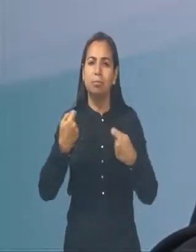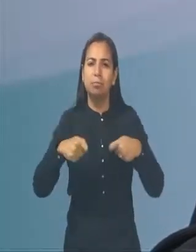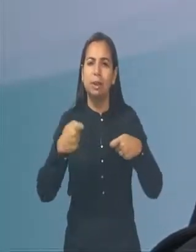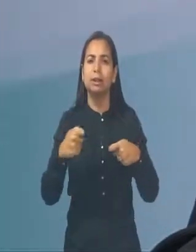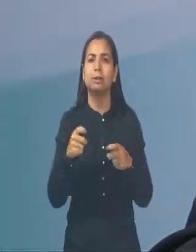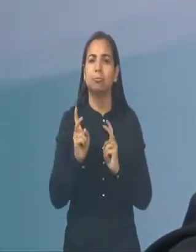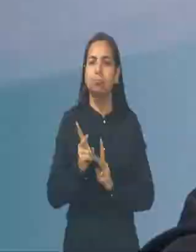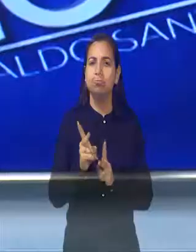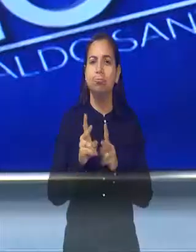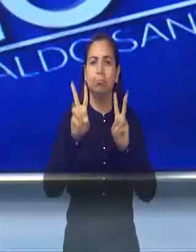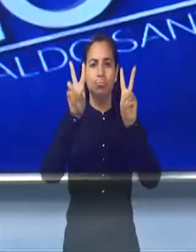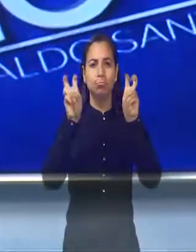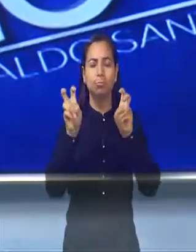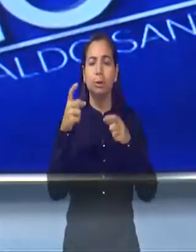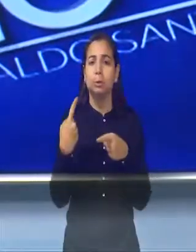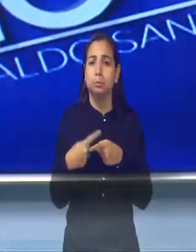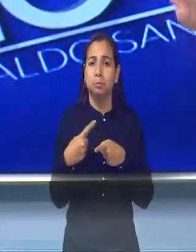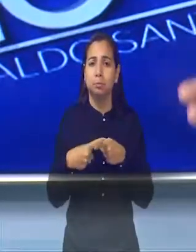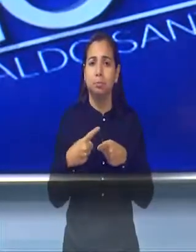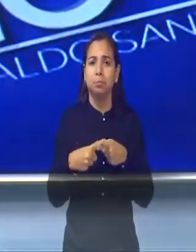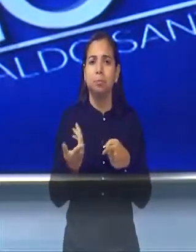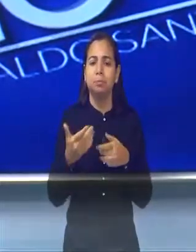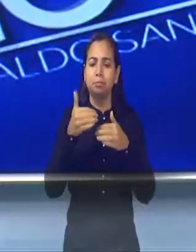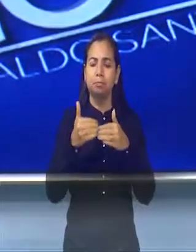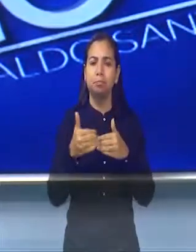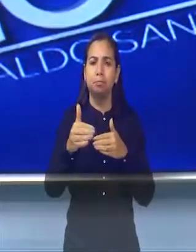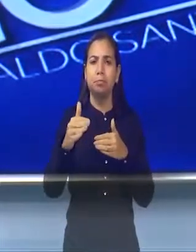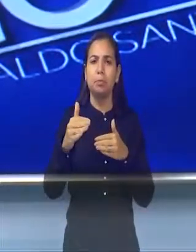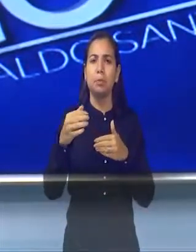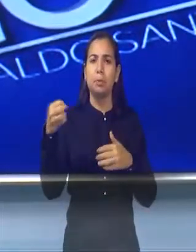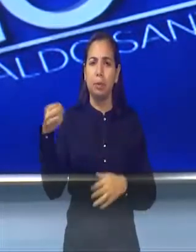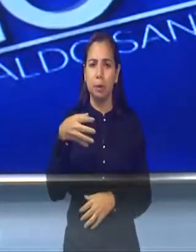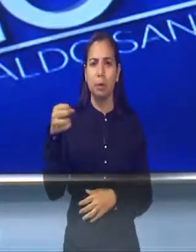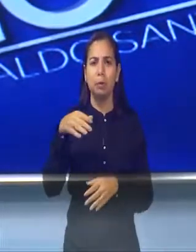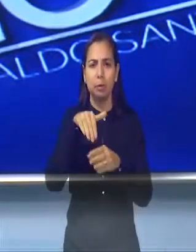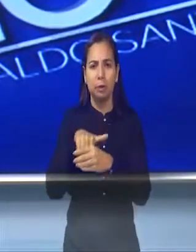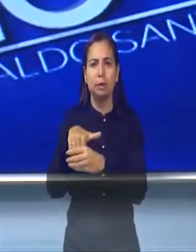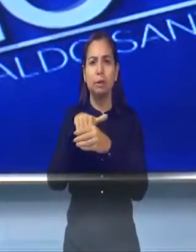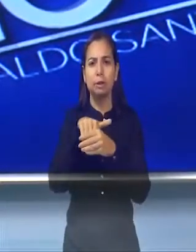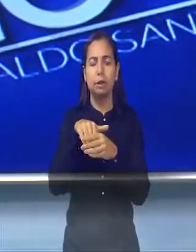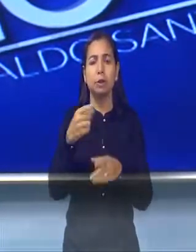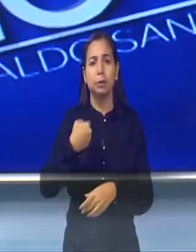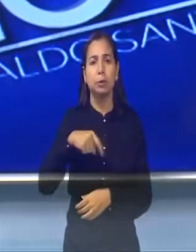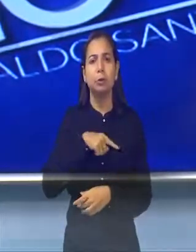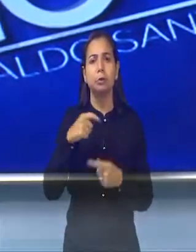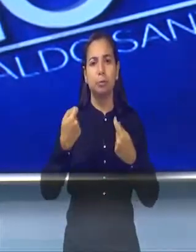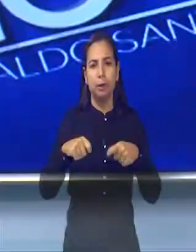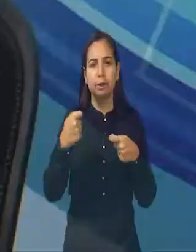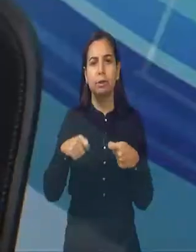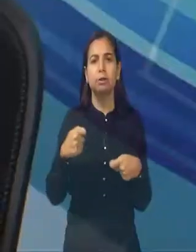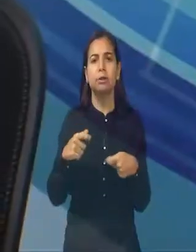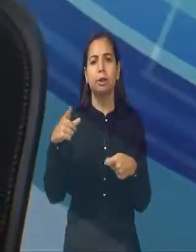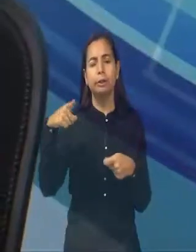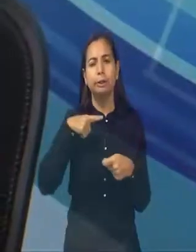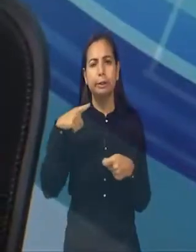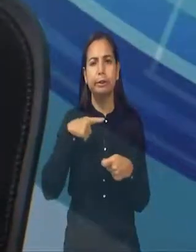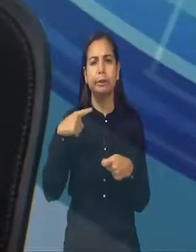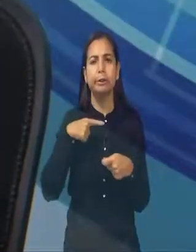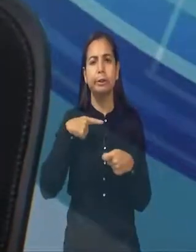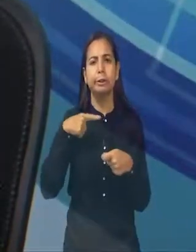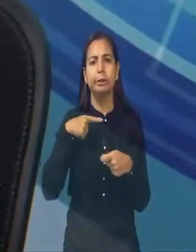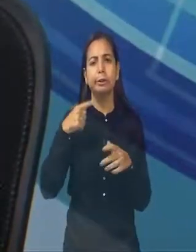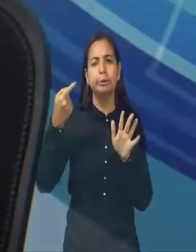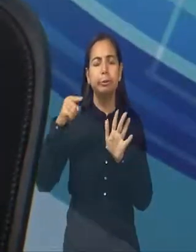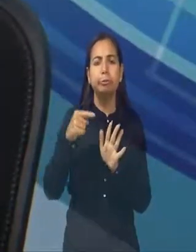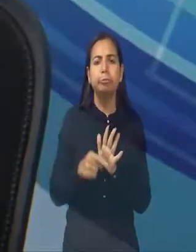na perspectiva das próximas eleições, nesse instante, e que a gente precisa aprofundar um pouco mais a partir